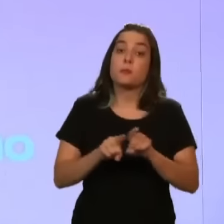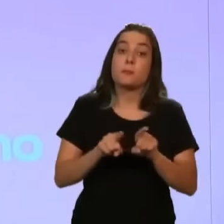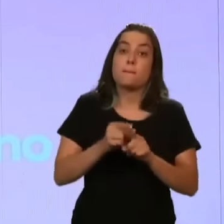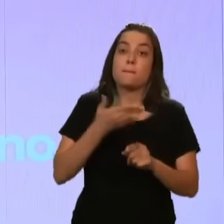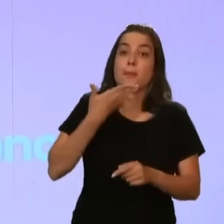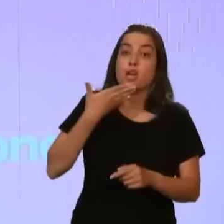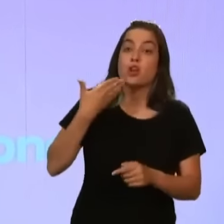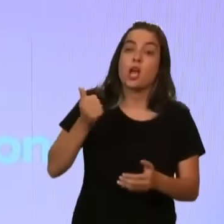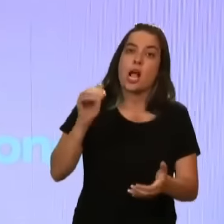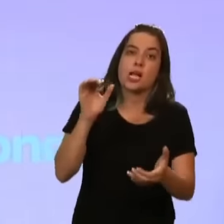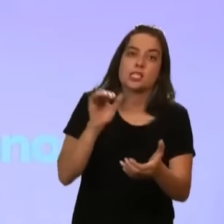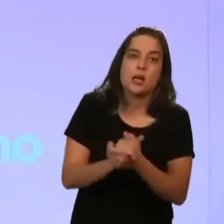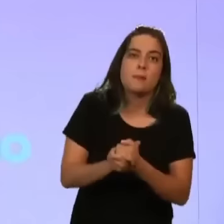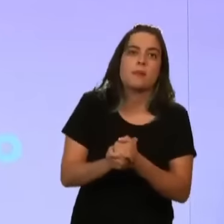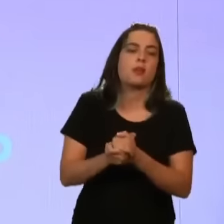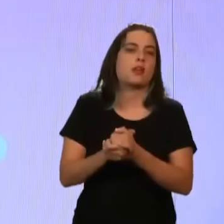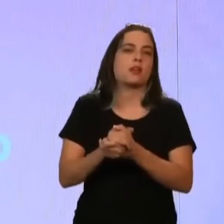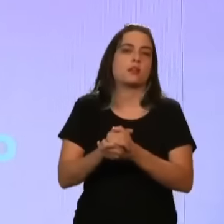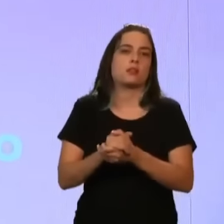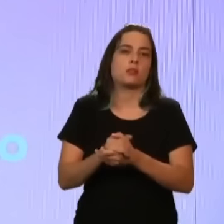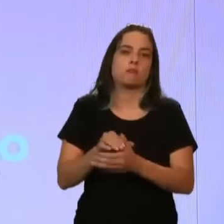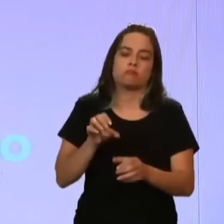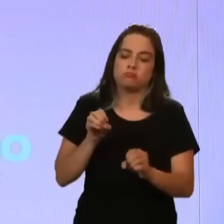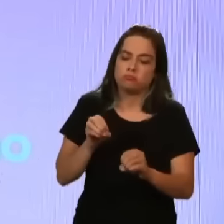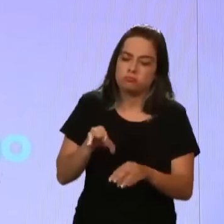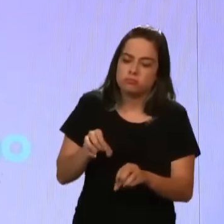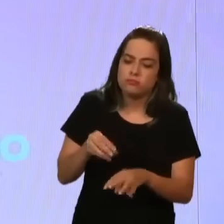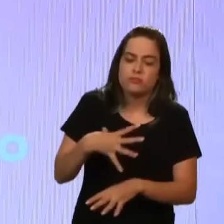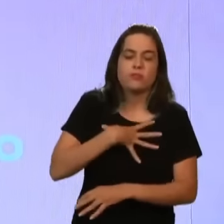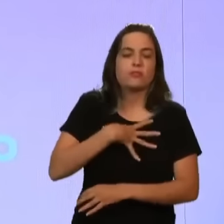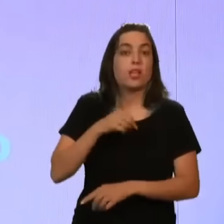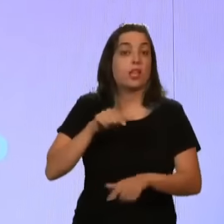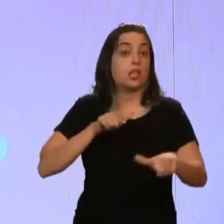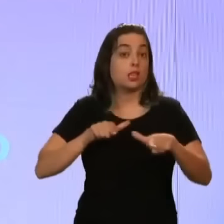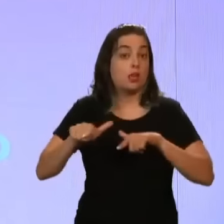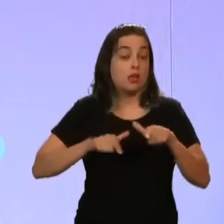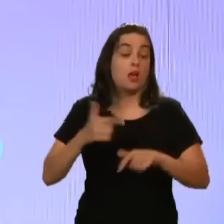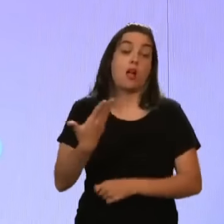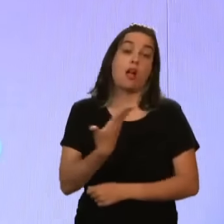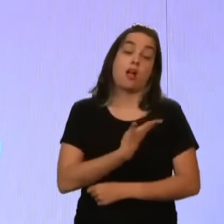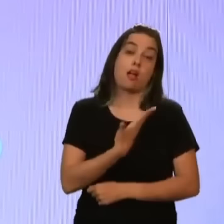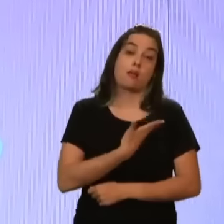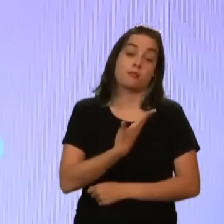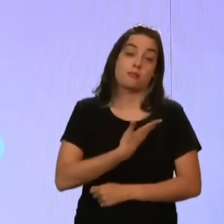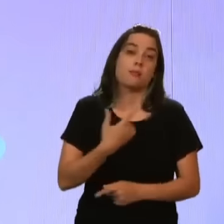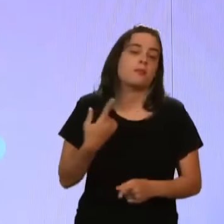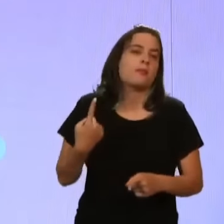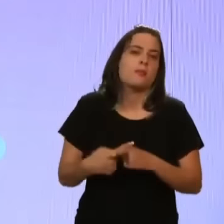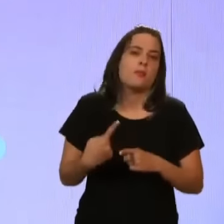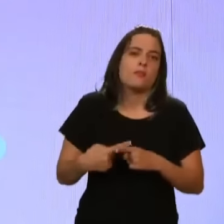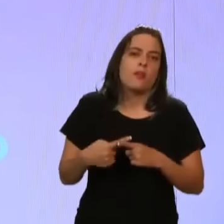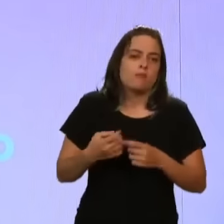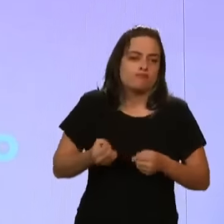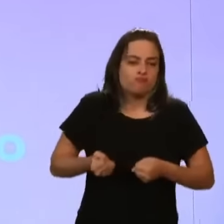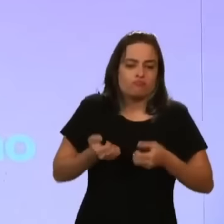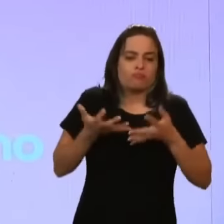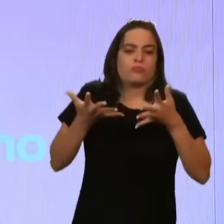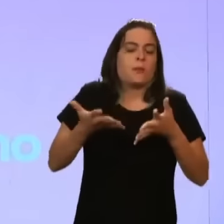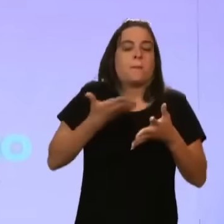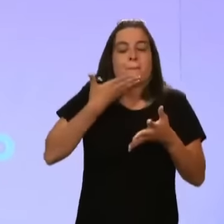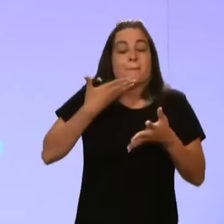nosso casamento, a criação dos nossos filhos, o nosso trabalho, as nossas amizades, porque nós vamos trazer para fora o que há